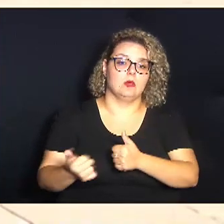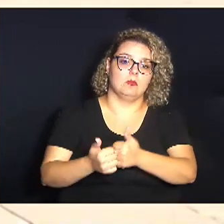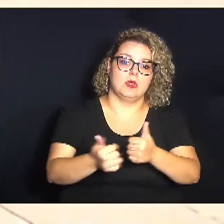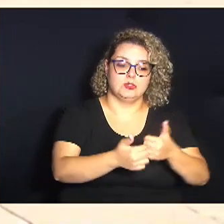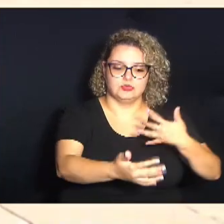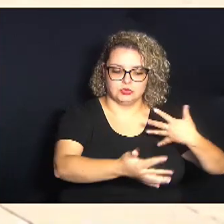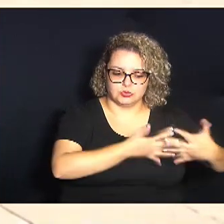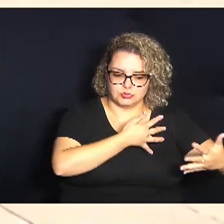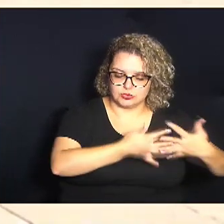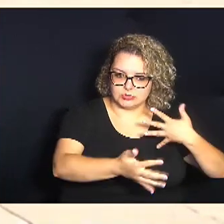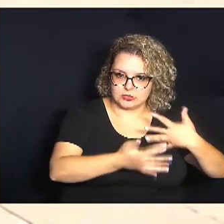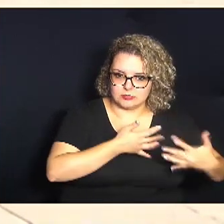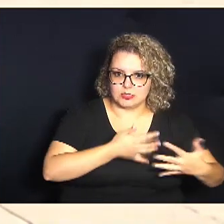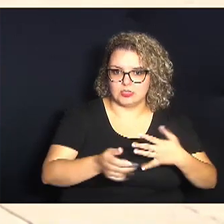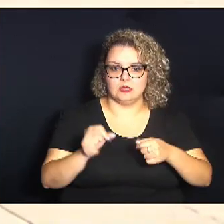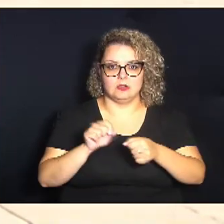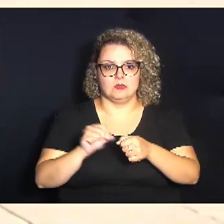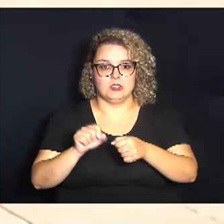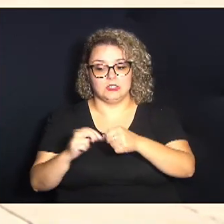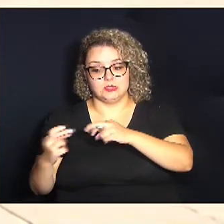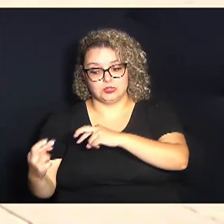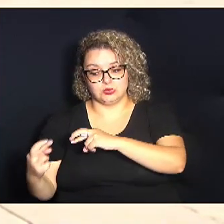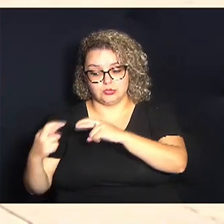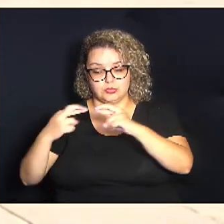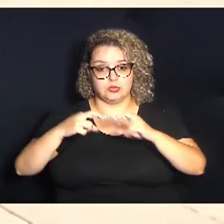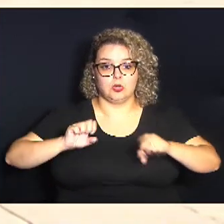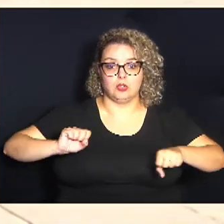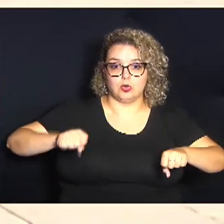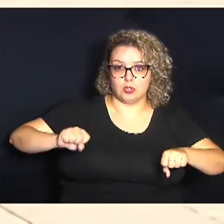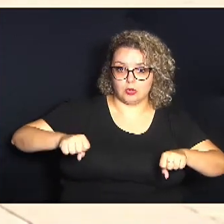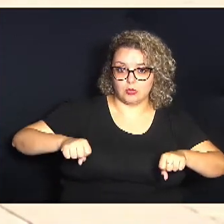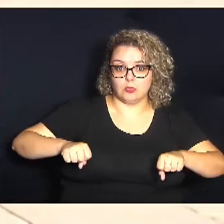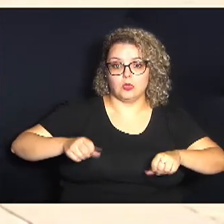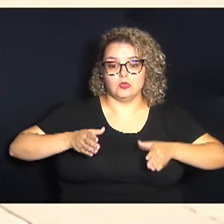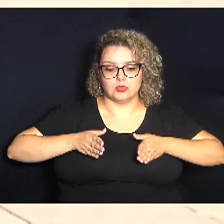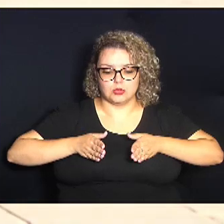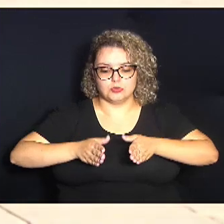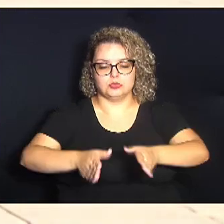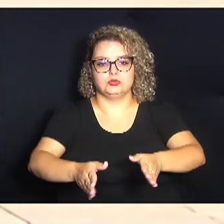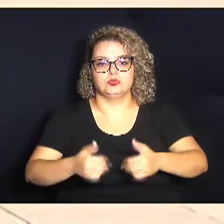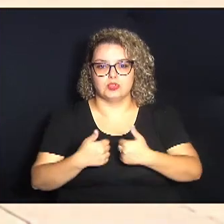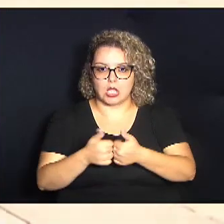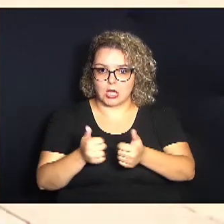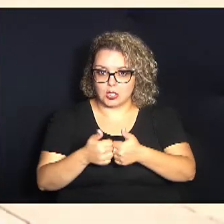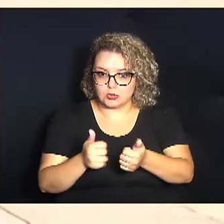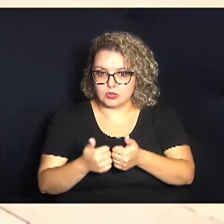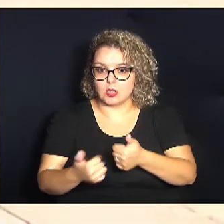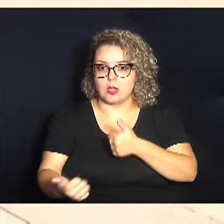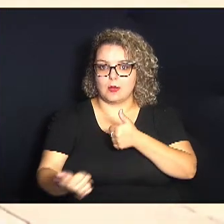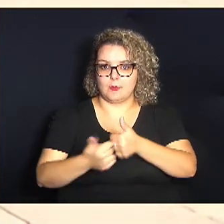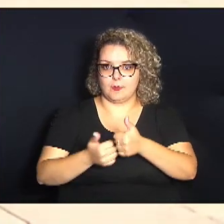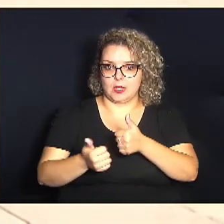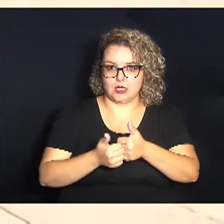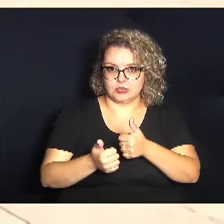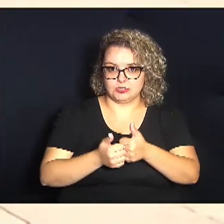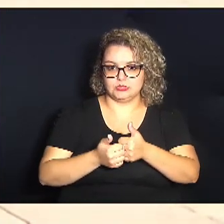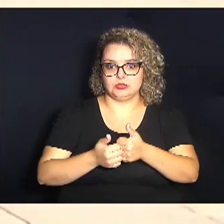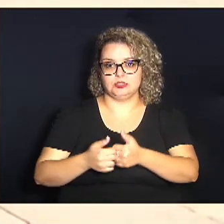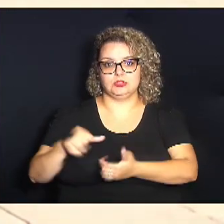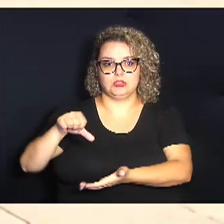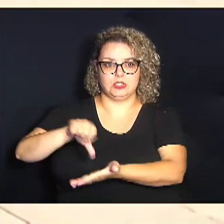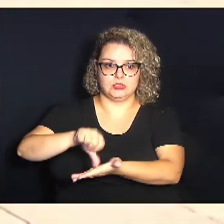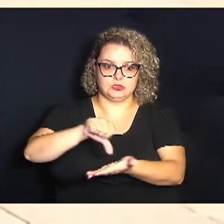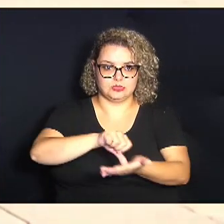terminais. Realizamos patrulhamento com motos, nos corredores de ônibus, próximos às estações de